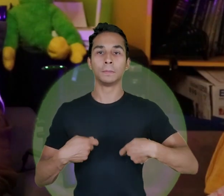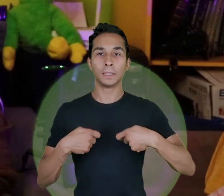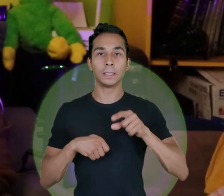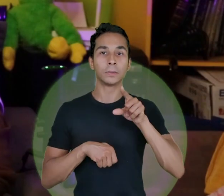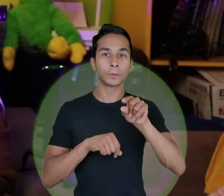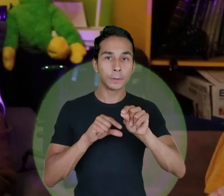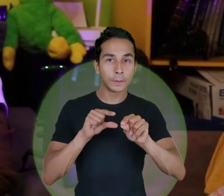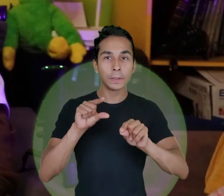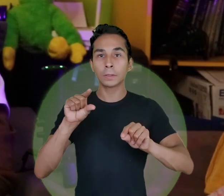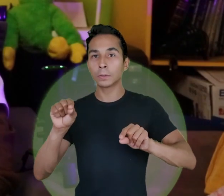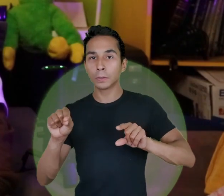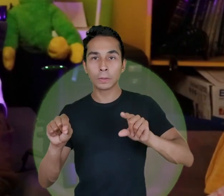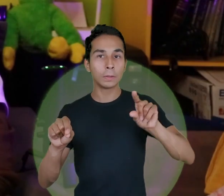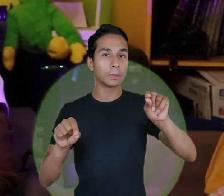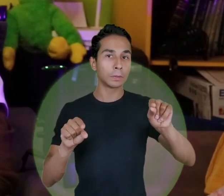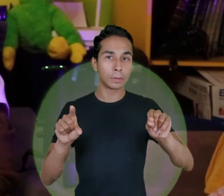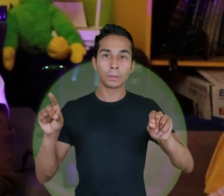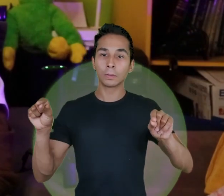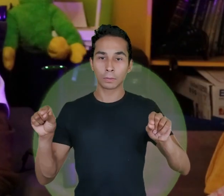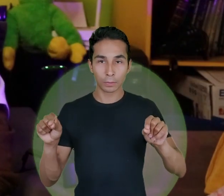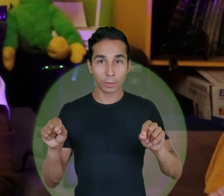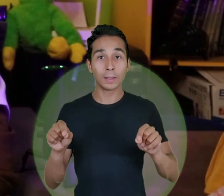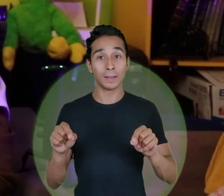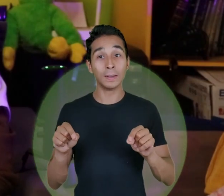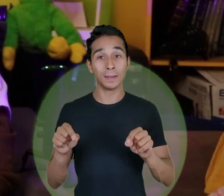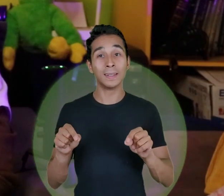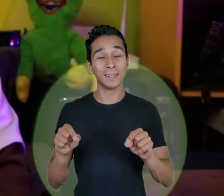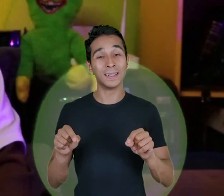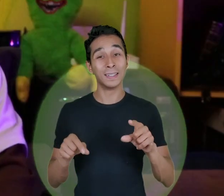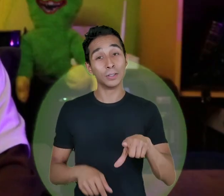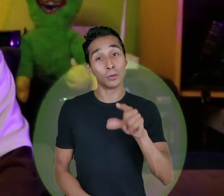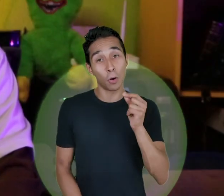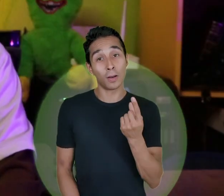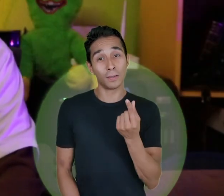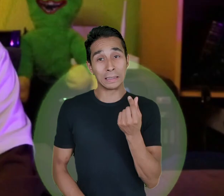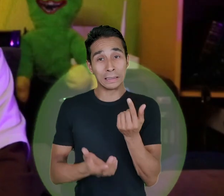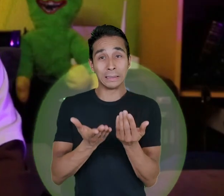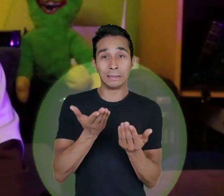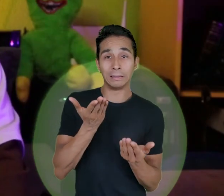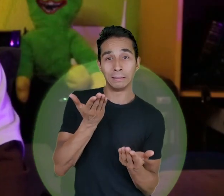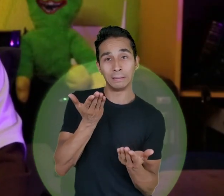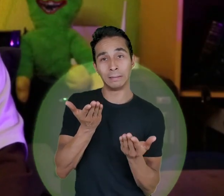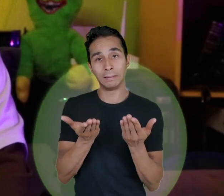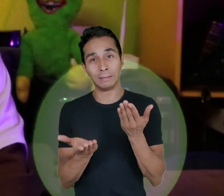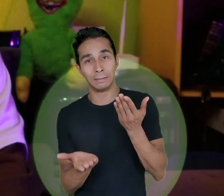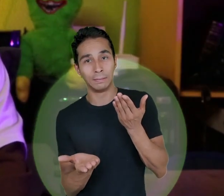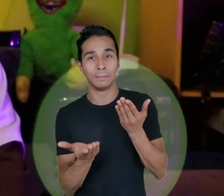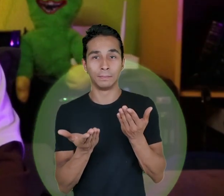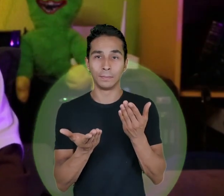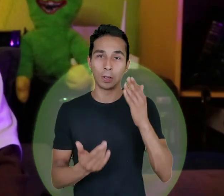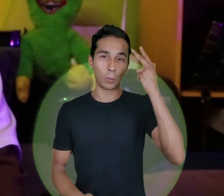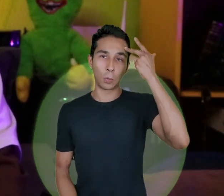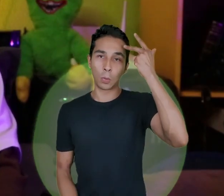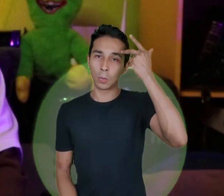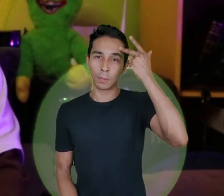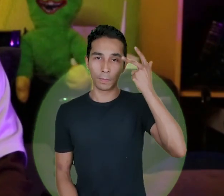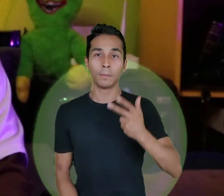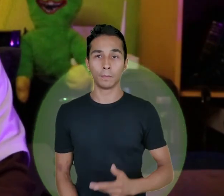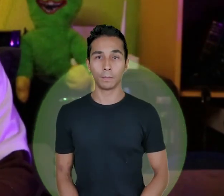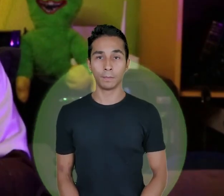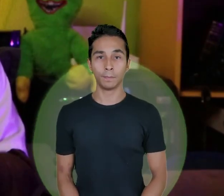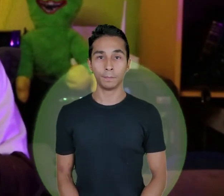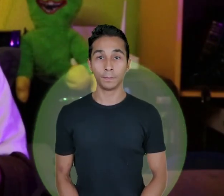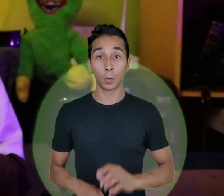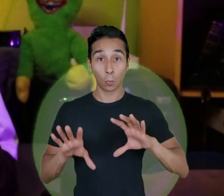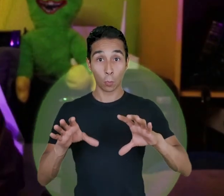abrir mão de uma série de coisas e a primeira delas é a estabilidade. E aí, por mais que seja difícil, né, a gente estar realizando coisas em grupo,